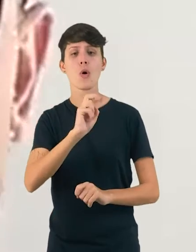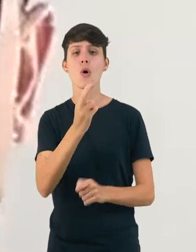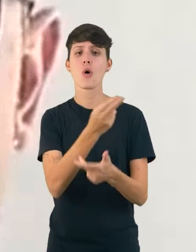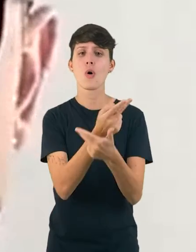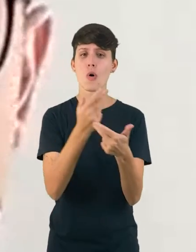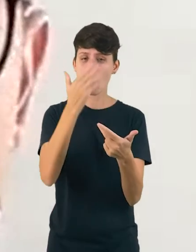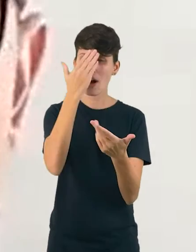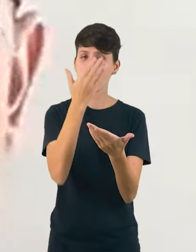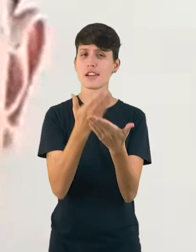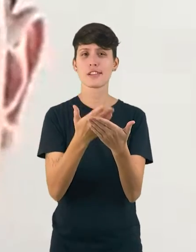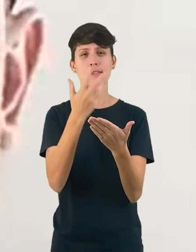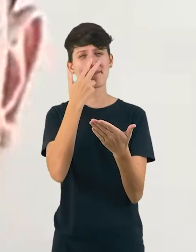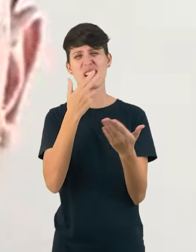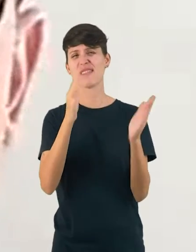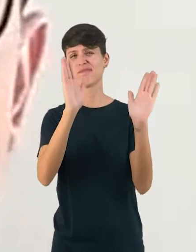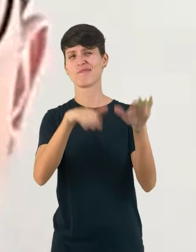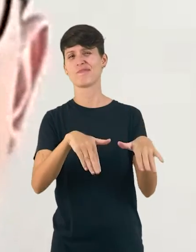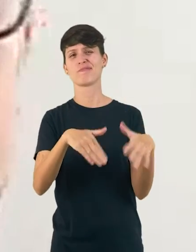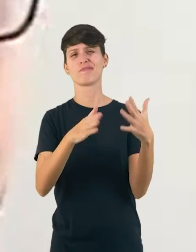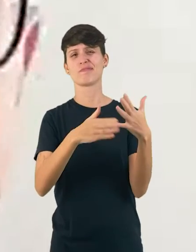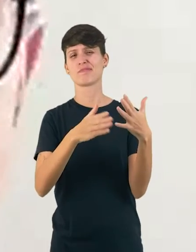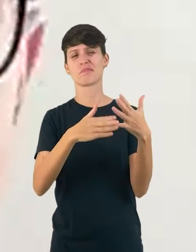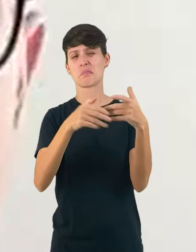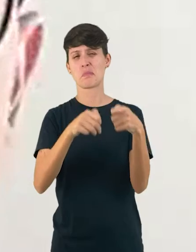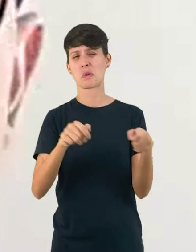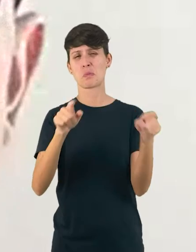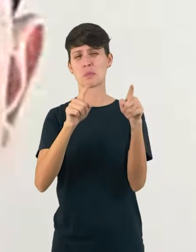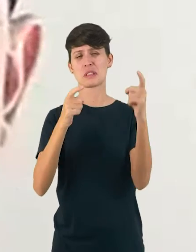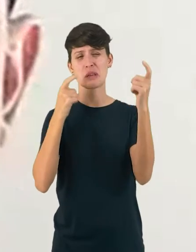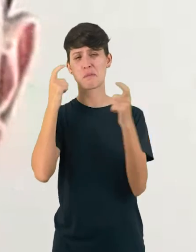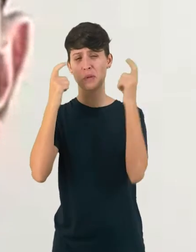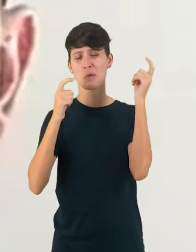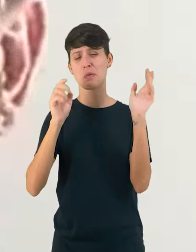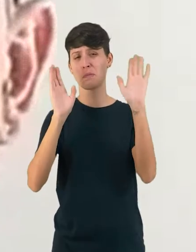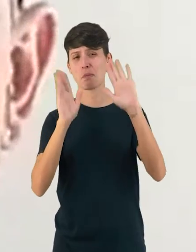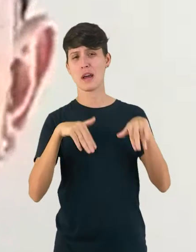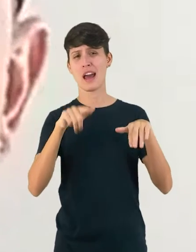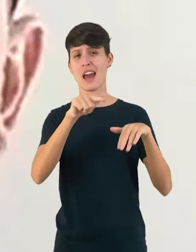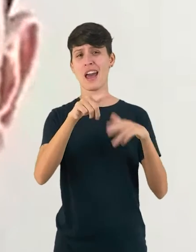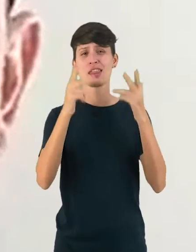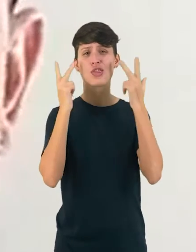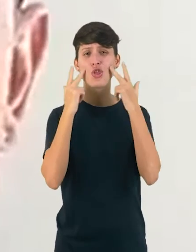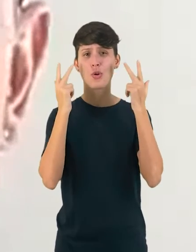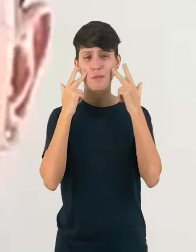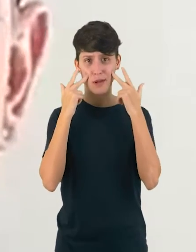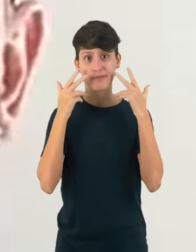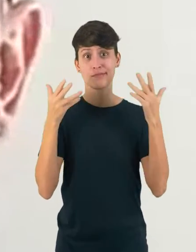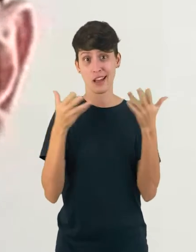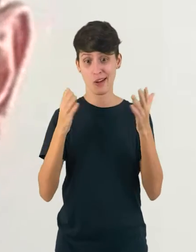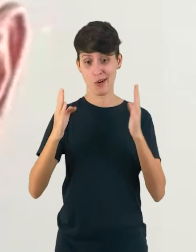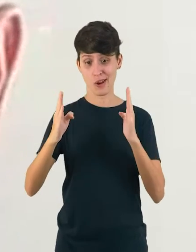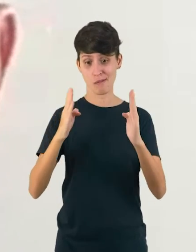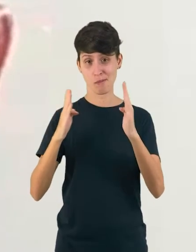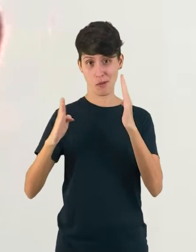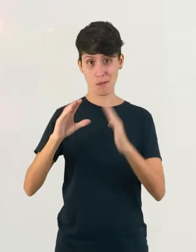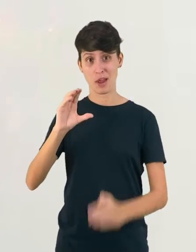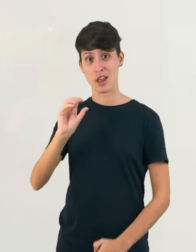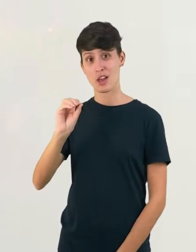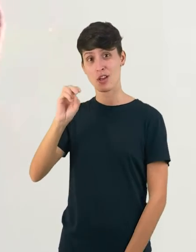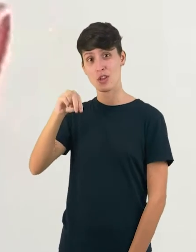da religiosidade, das crenças, como algo banal, né, algo a não se preocupar mais. E,